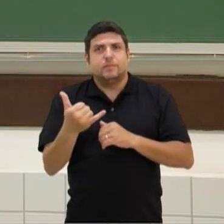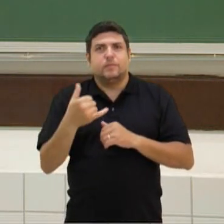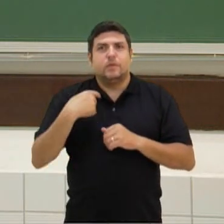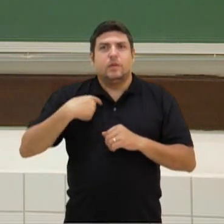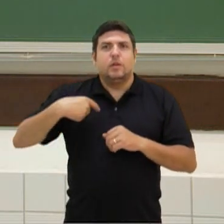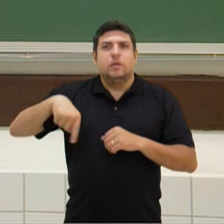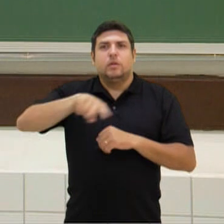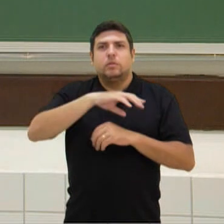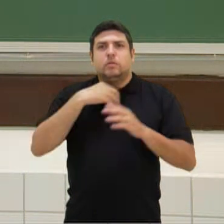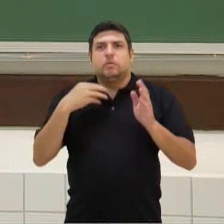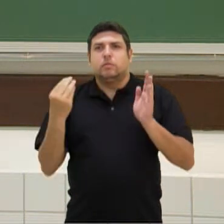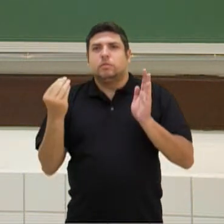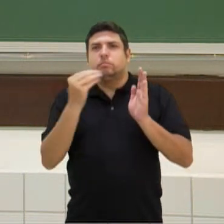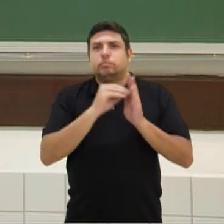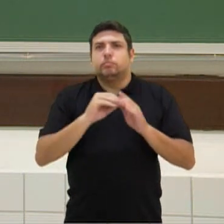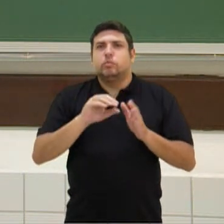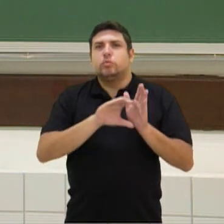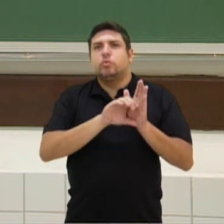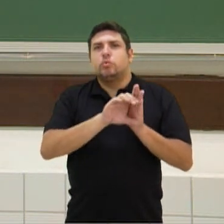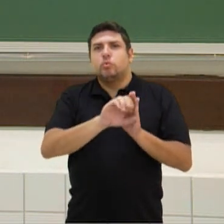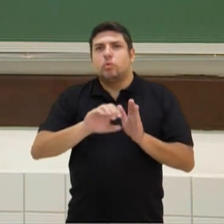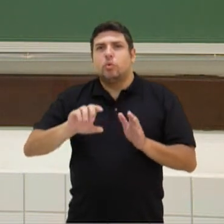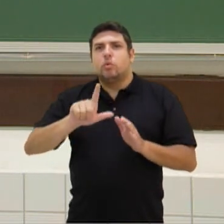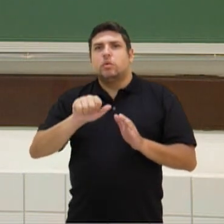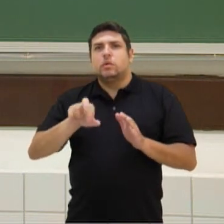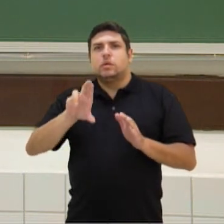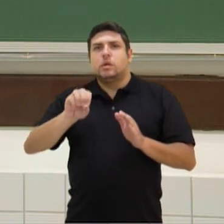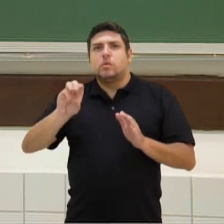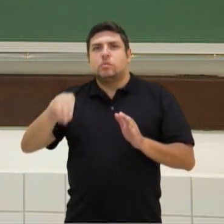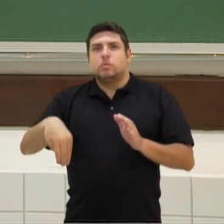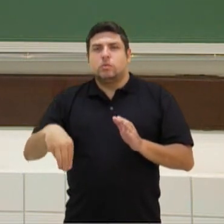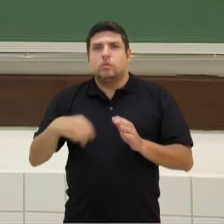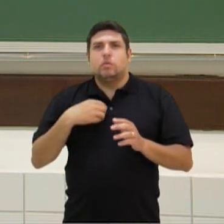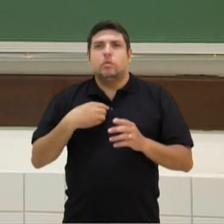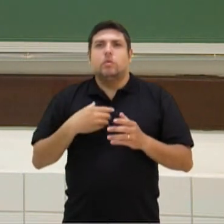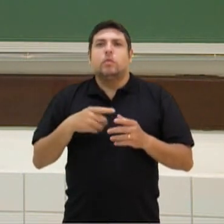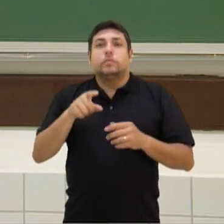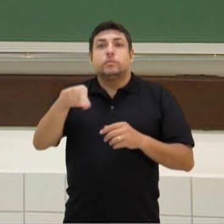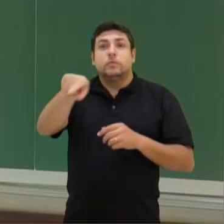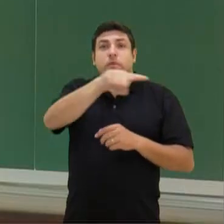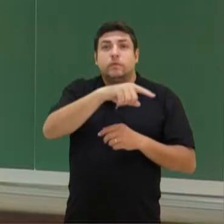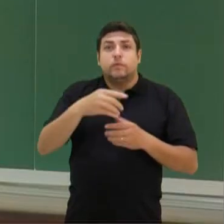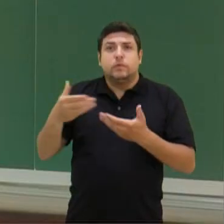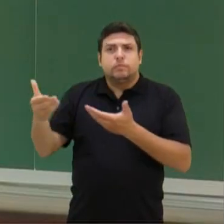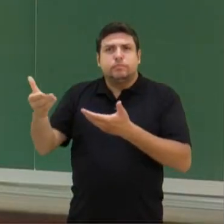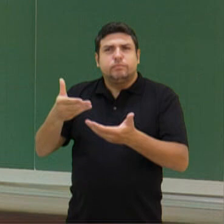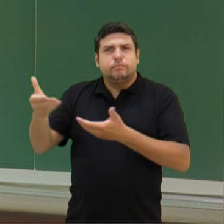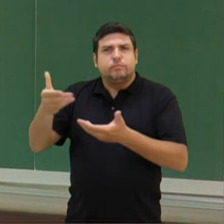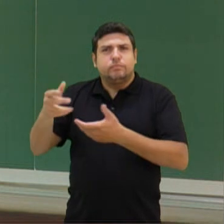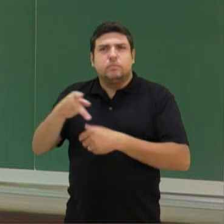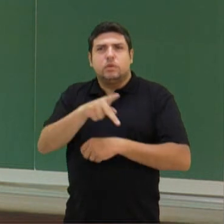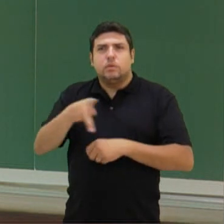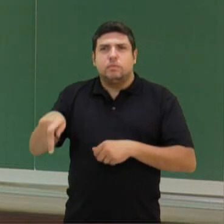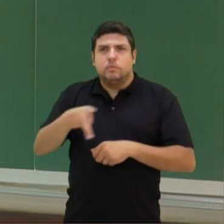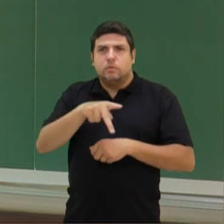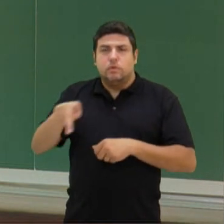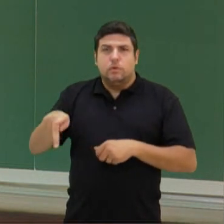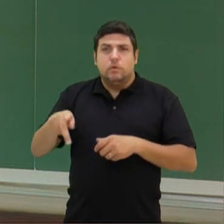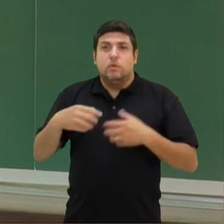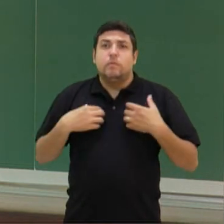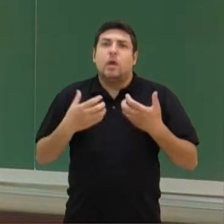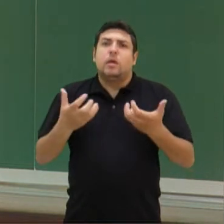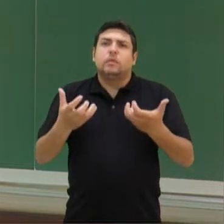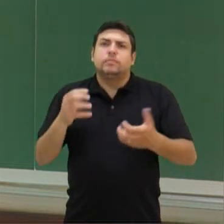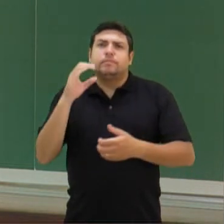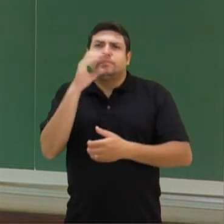Google Classroom. Espero que você tenha aproveitado ao máximo a interação com seus professores. Eu desejo mesmo estar com vocês aí o mais rápido